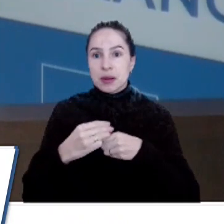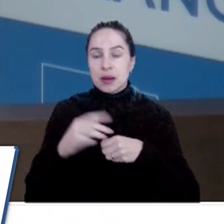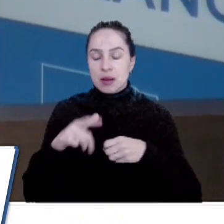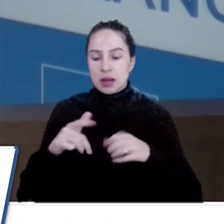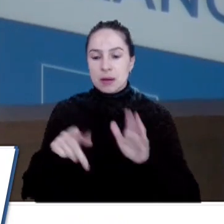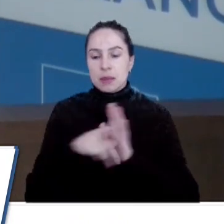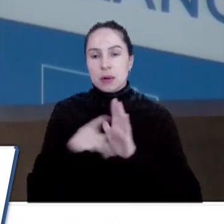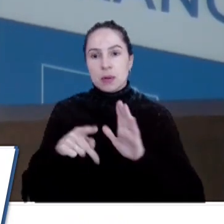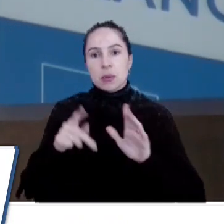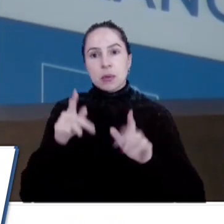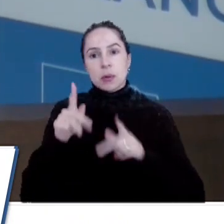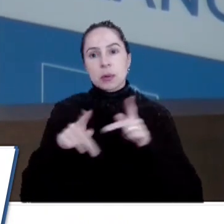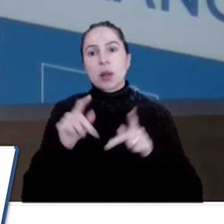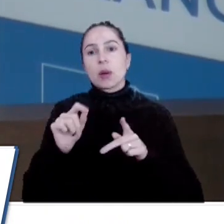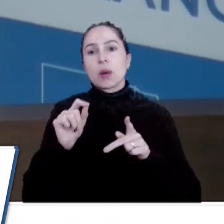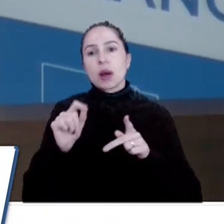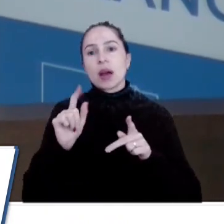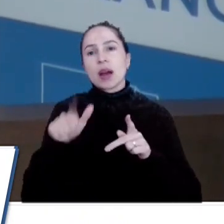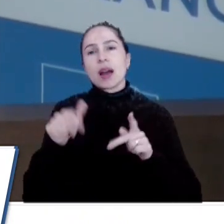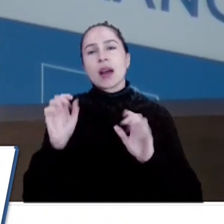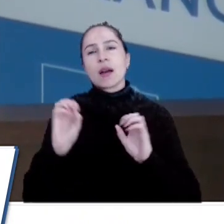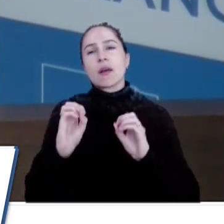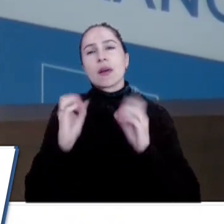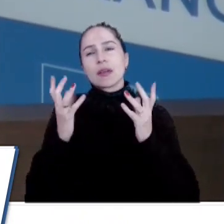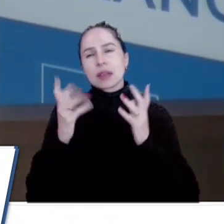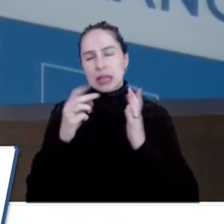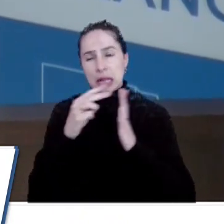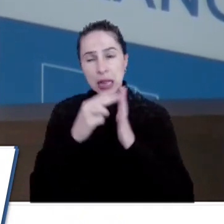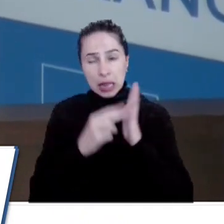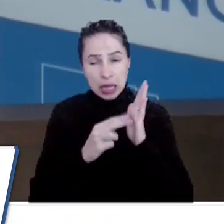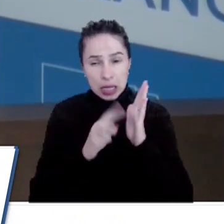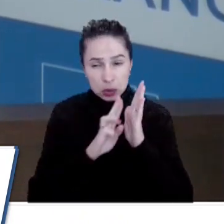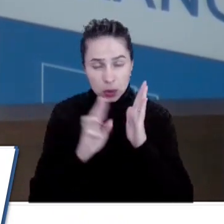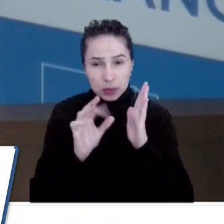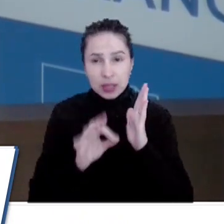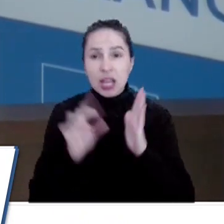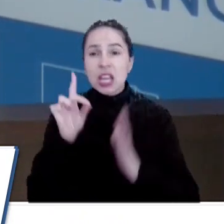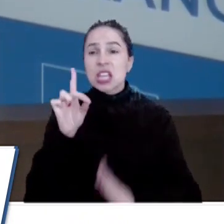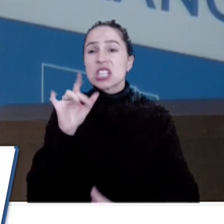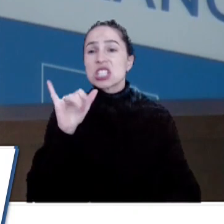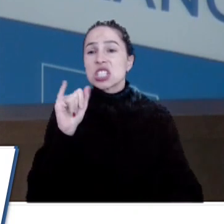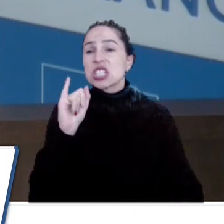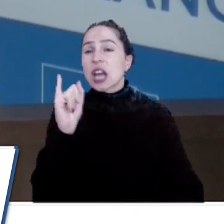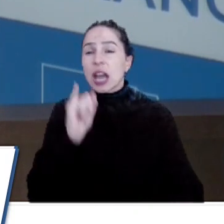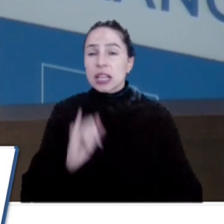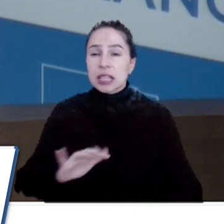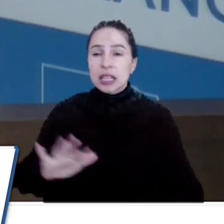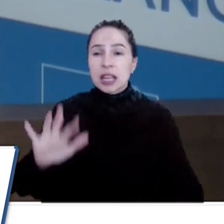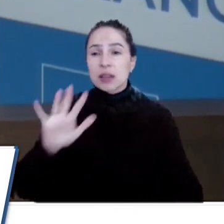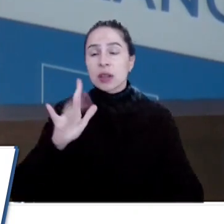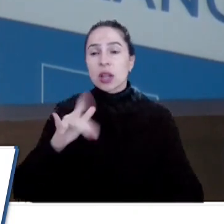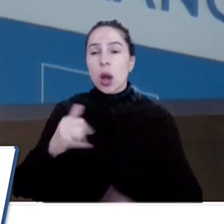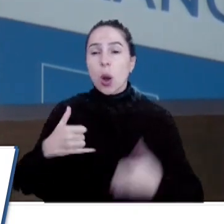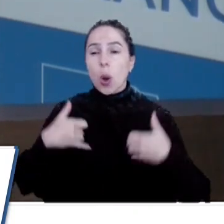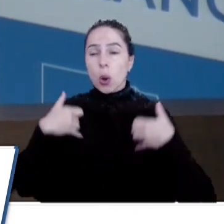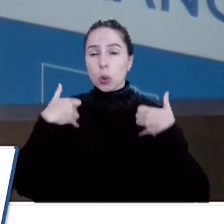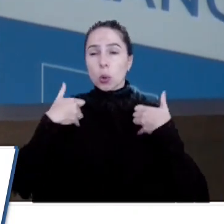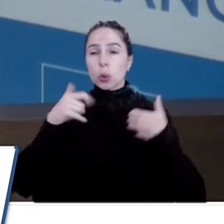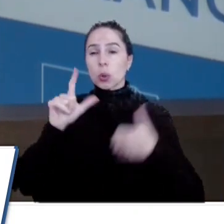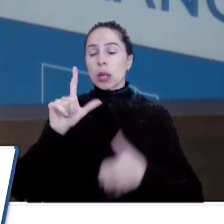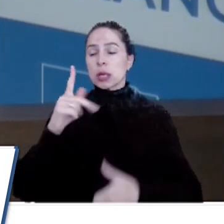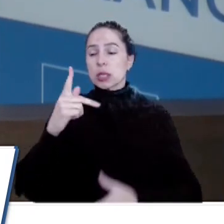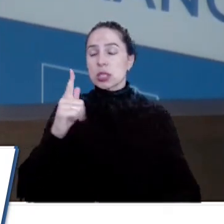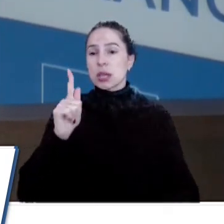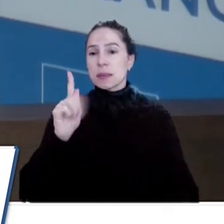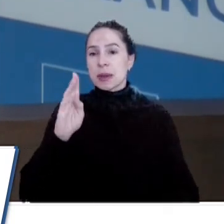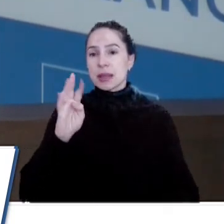Povo, que foi, deixa eu ler direitinho aqui, ó, Dia Internacional do Orgulho LGBT, que foi